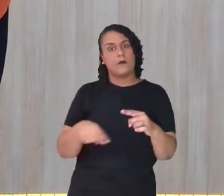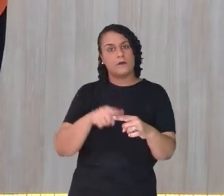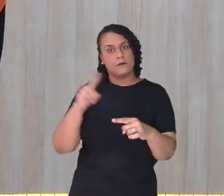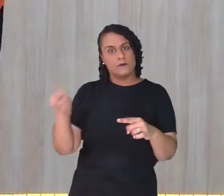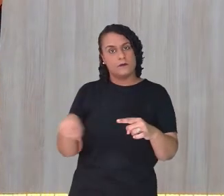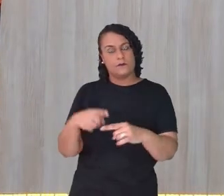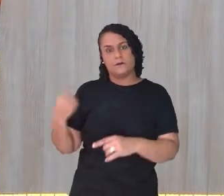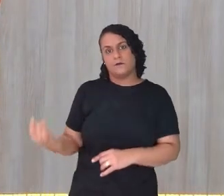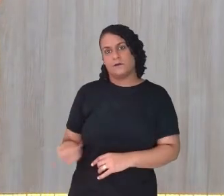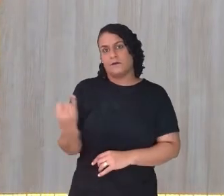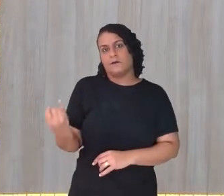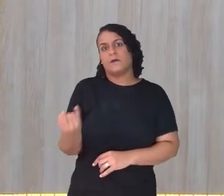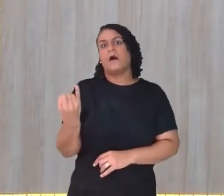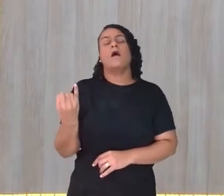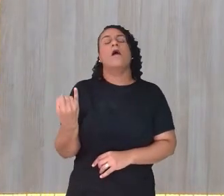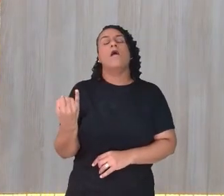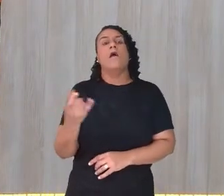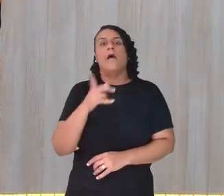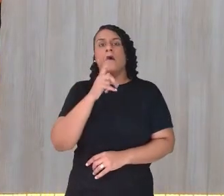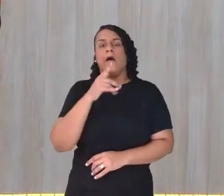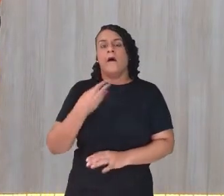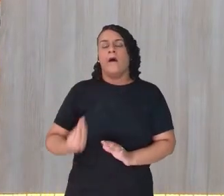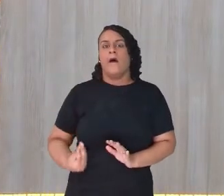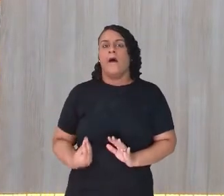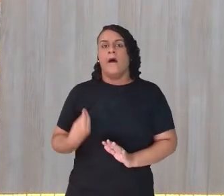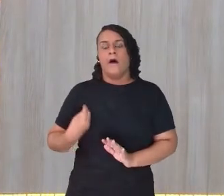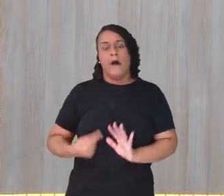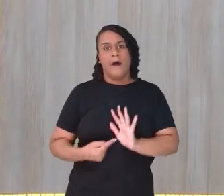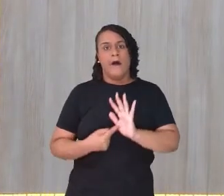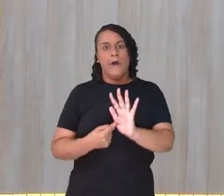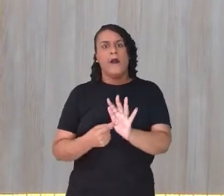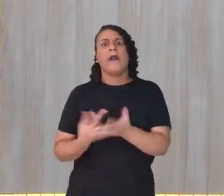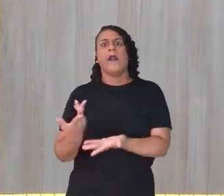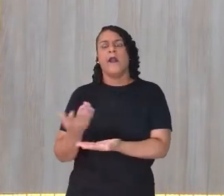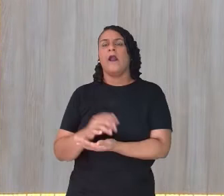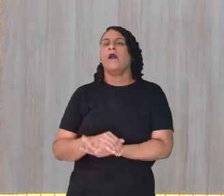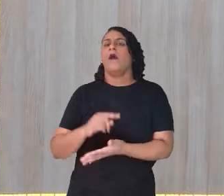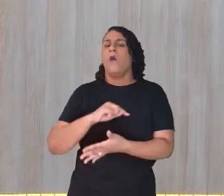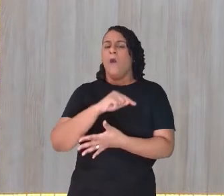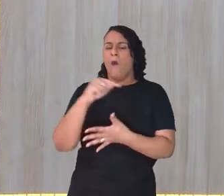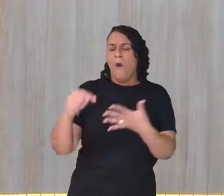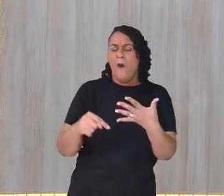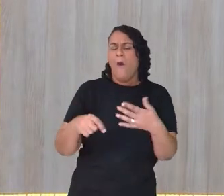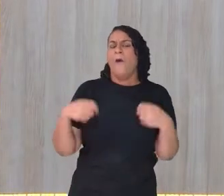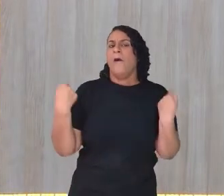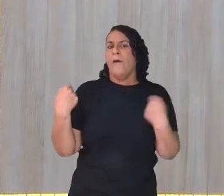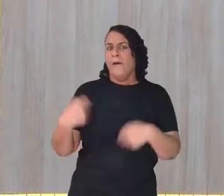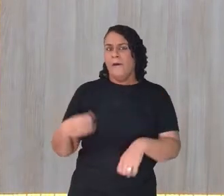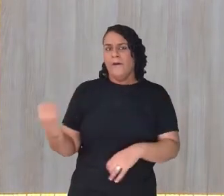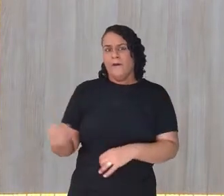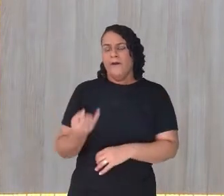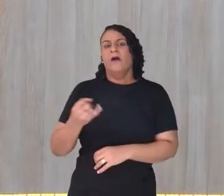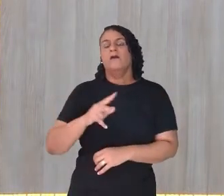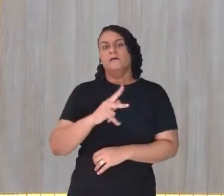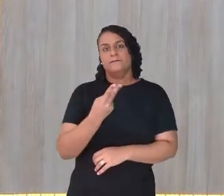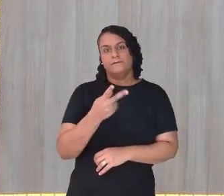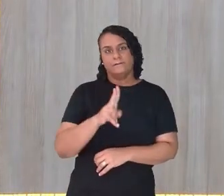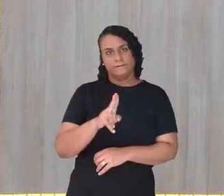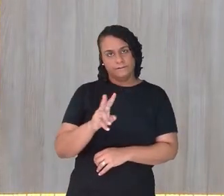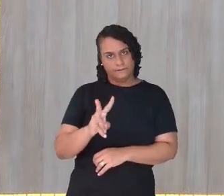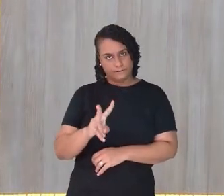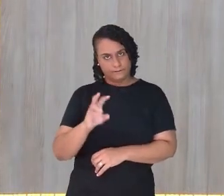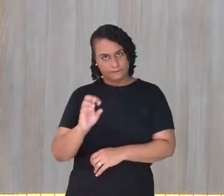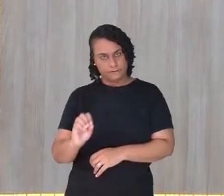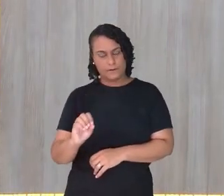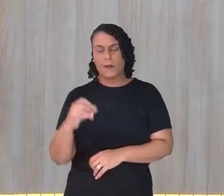nessa água apresenta as substâncias necessárias para o que a gente está precisando, que é a presença do hidrogênio e do oxigênio, que